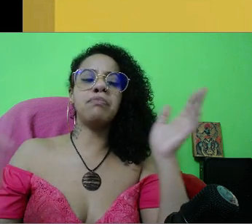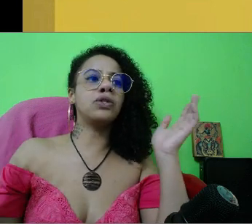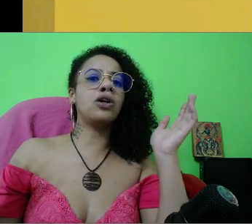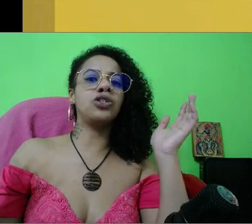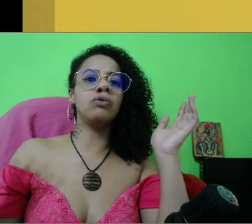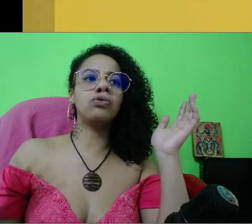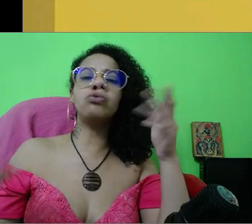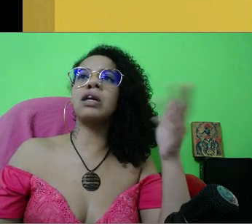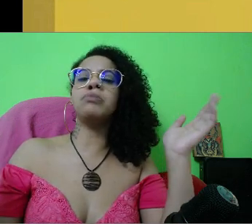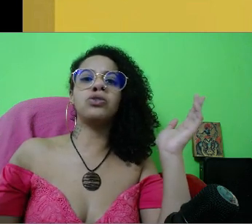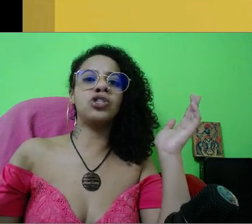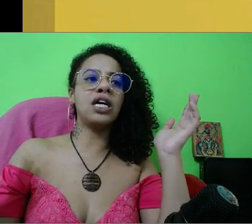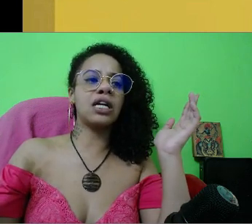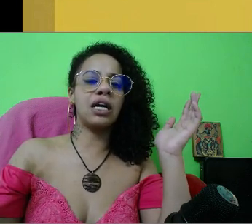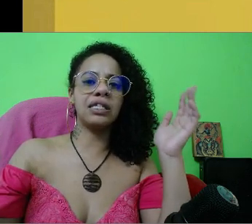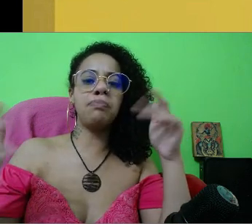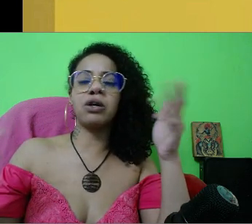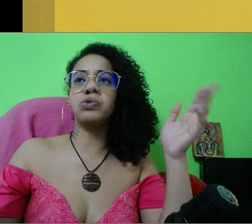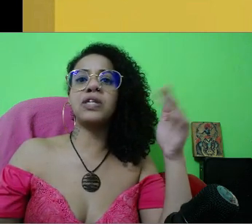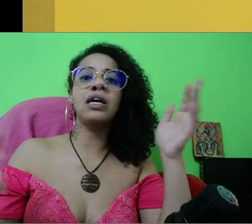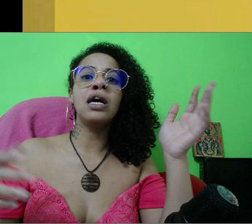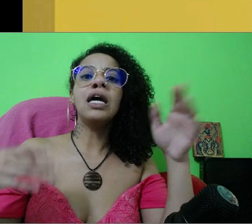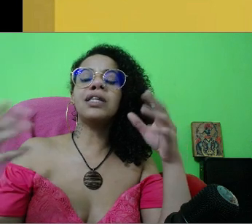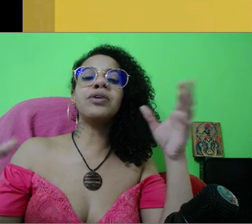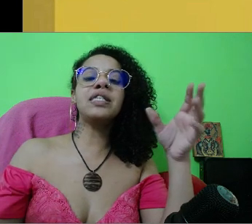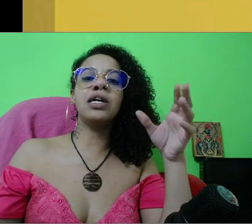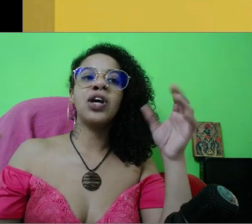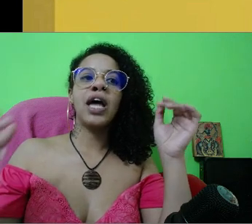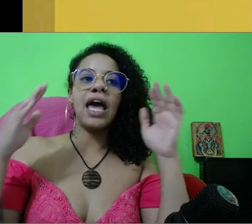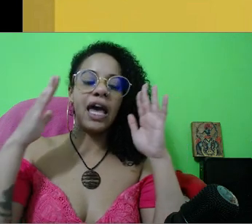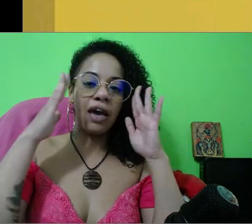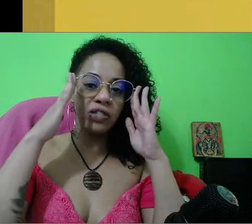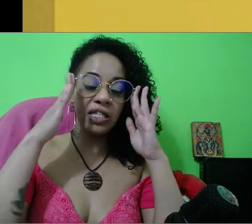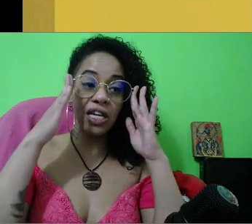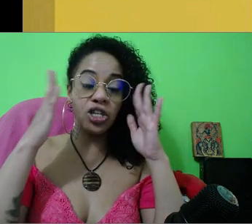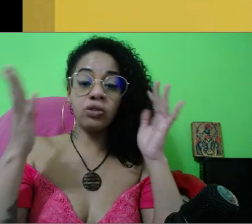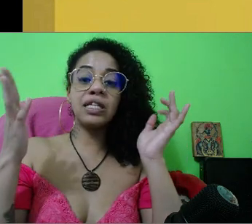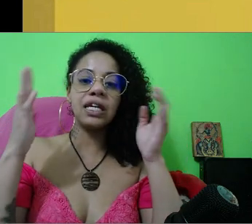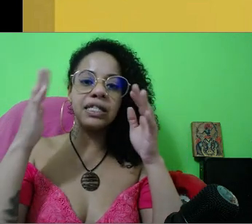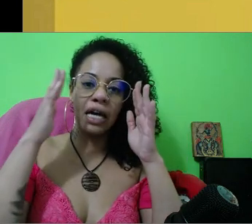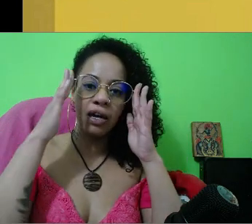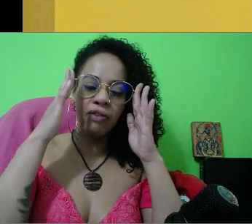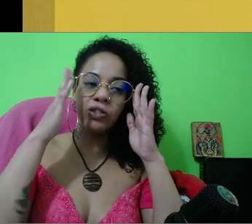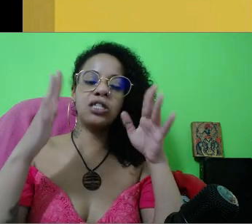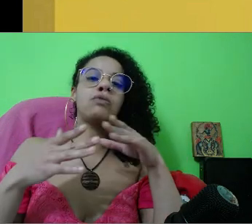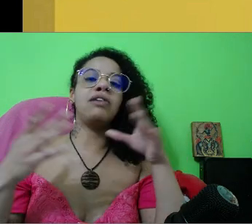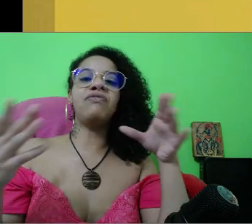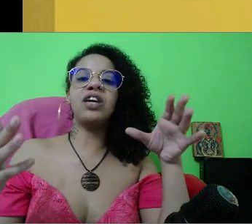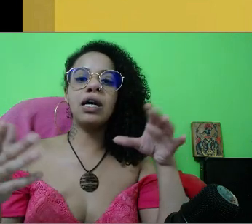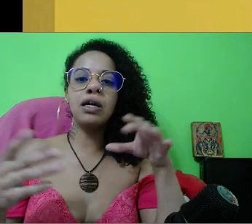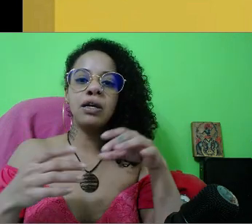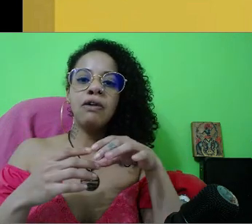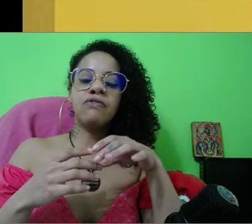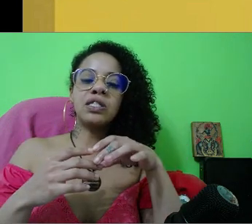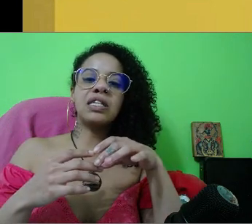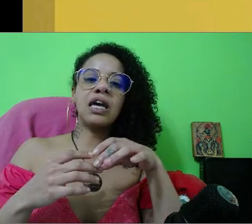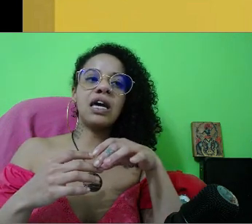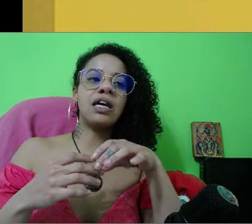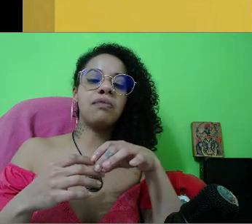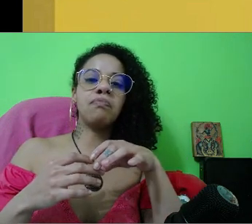deles era bem misógino tudo era misoginia naquelas época não sei então assim você é dito que você quiser você diz qualifica